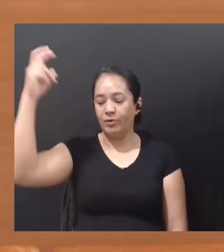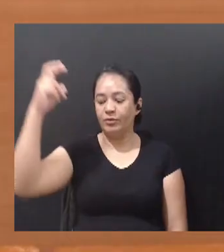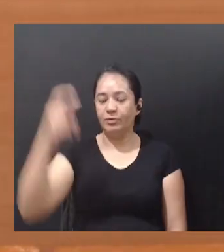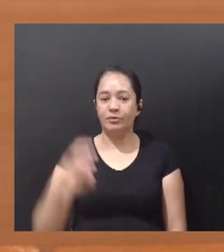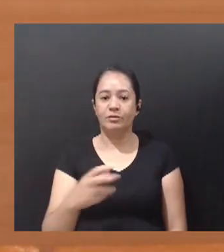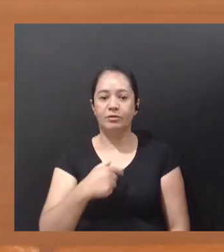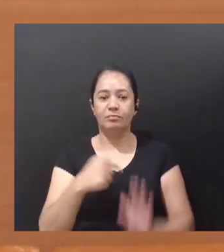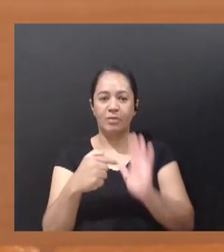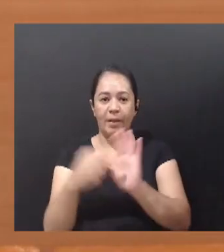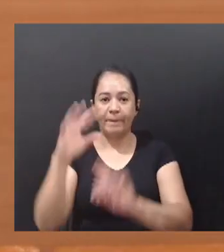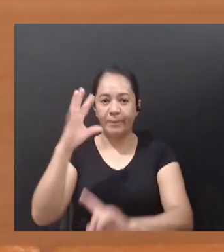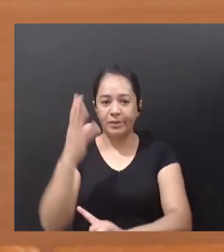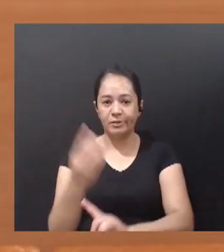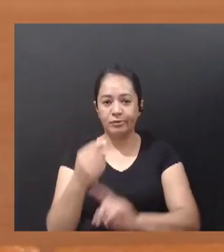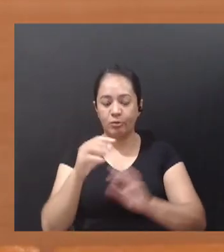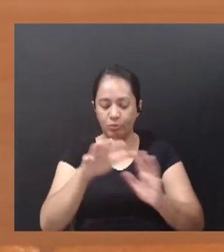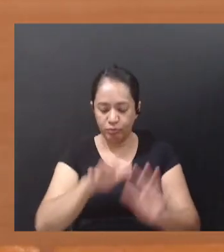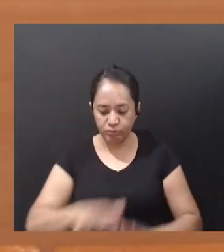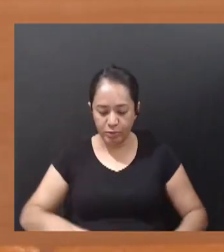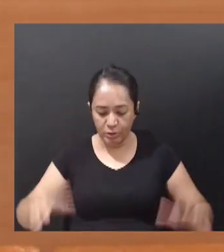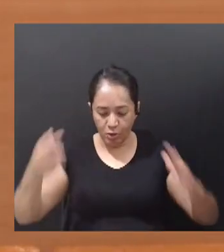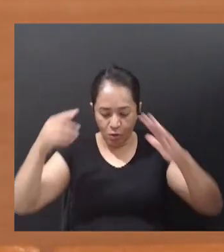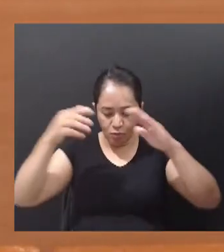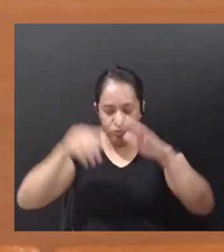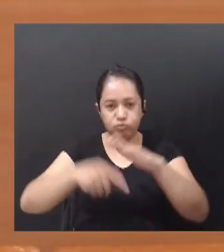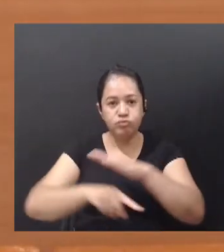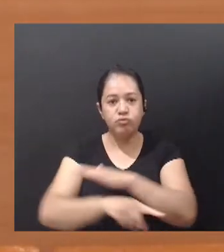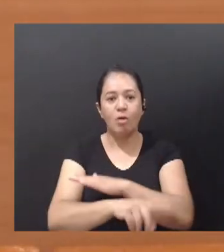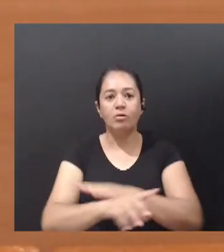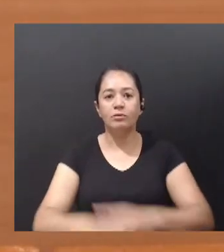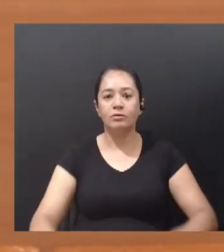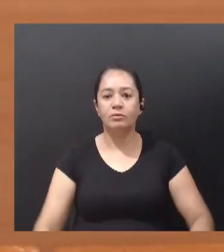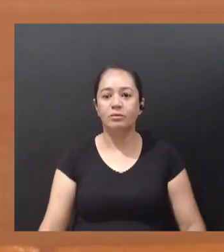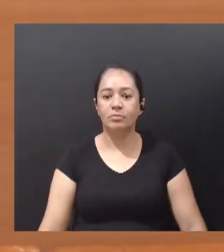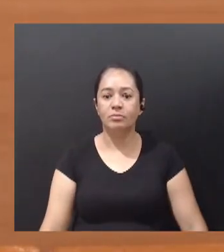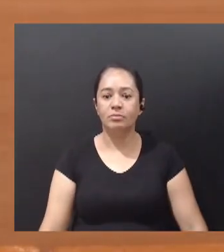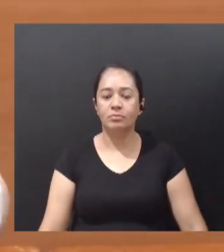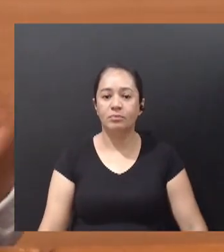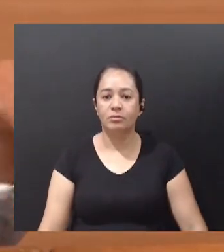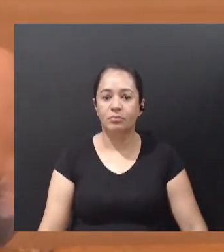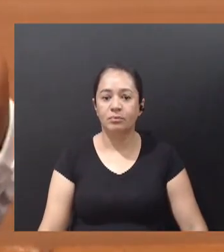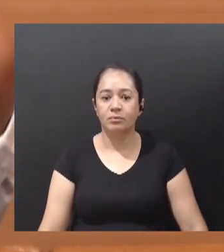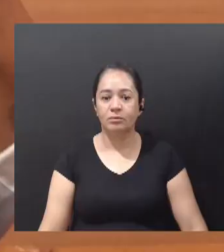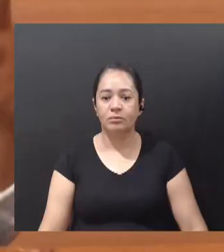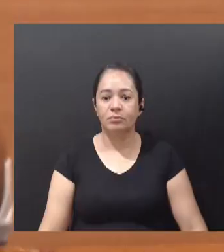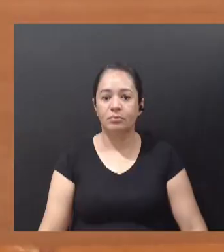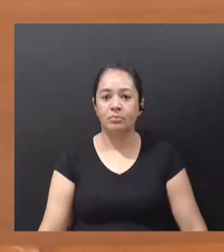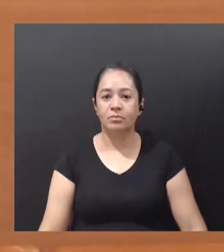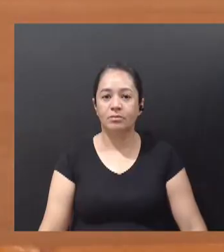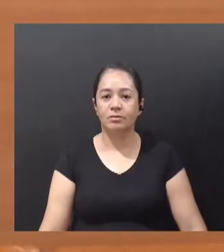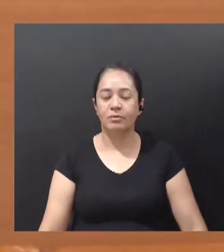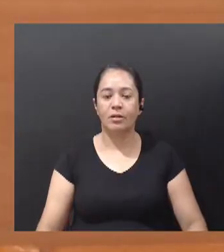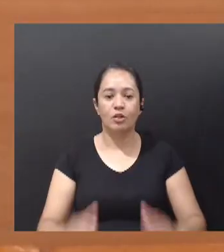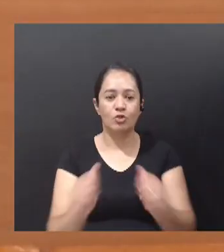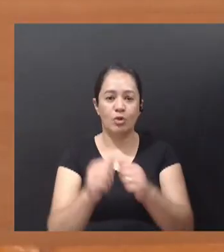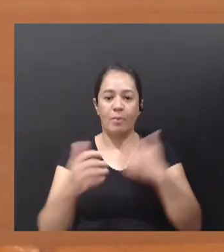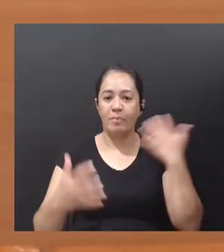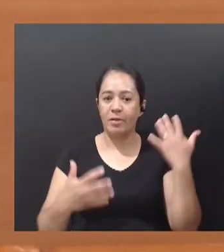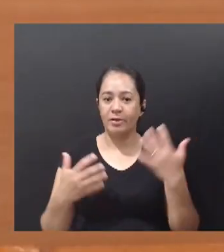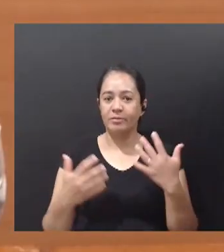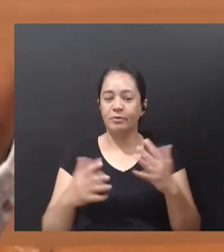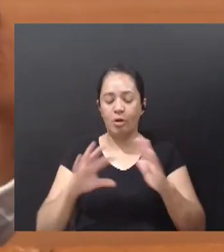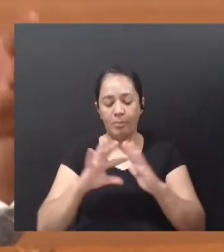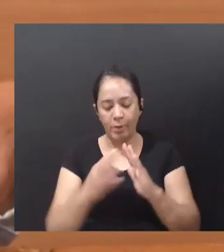gigante, eu mergulhei fundo, né? Dei muito rolê, me aquilombei na